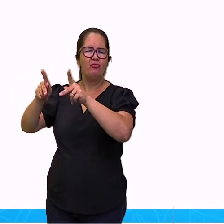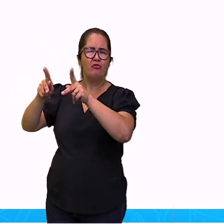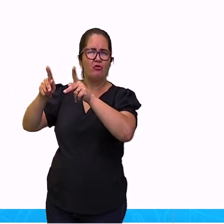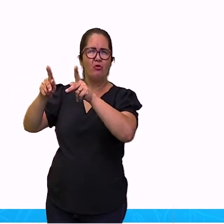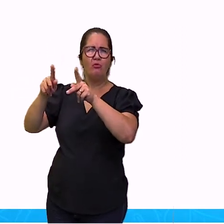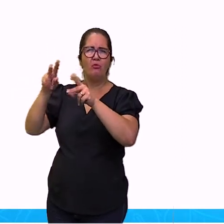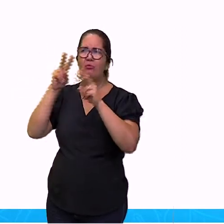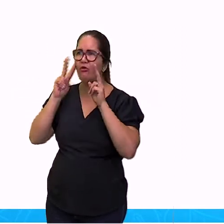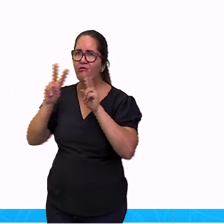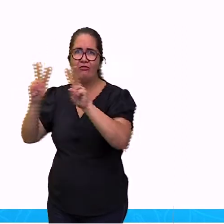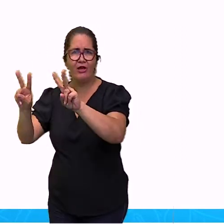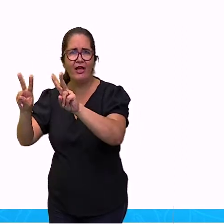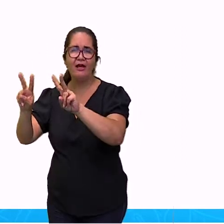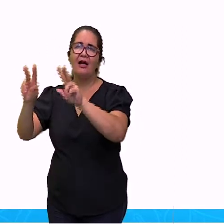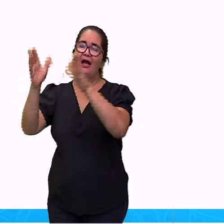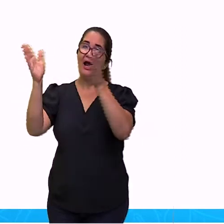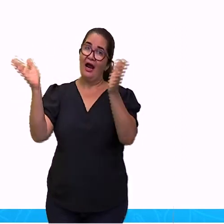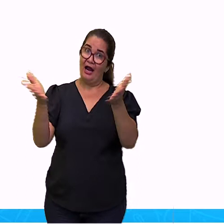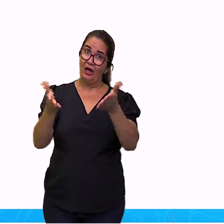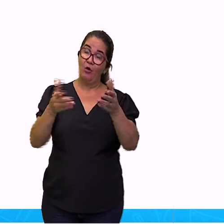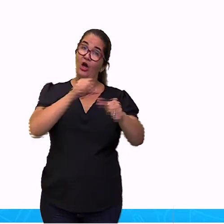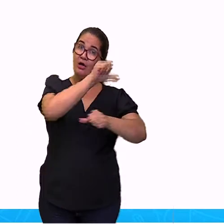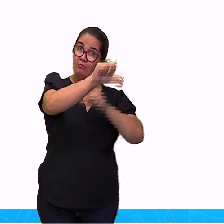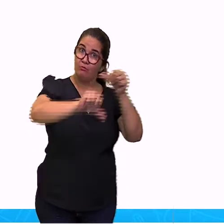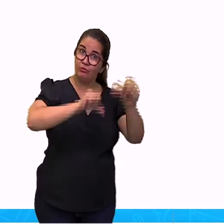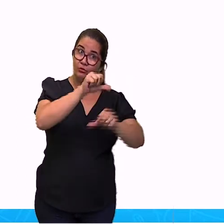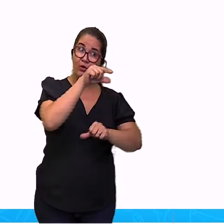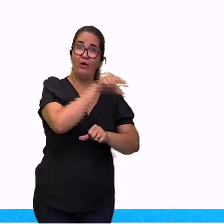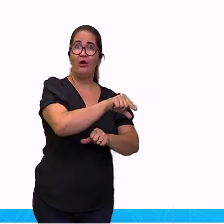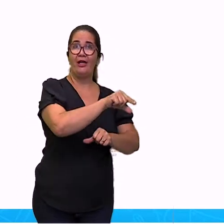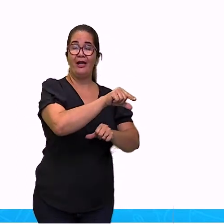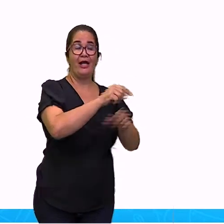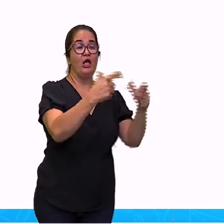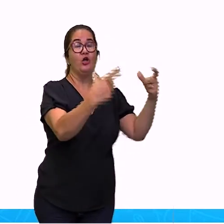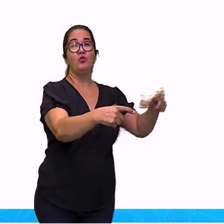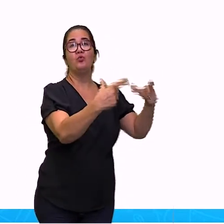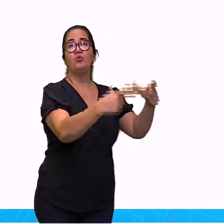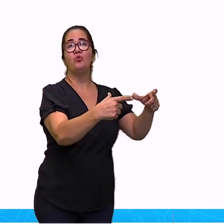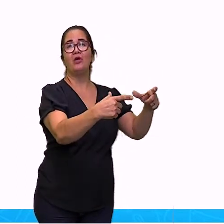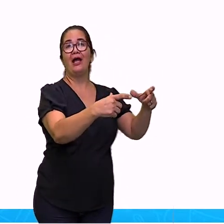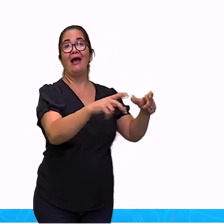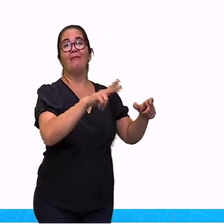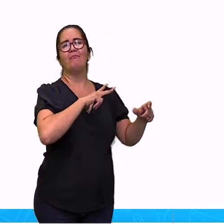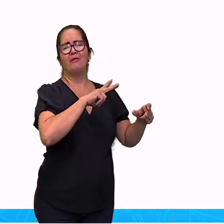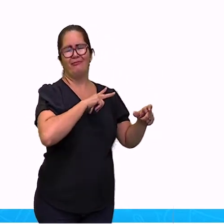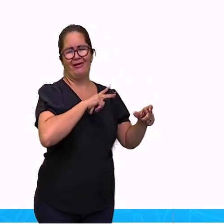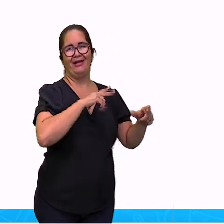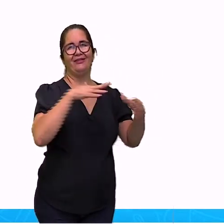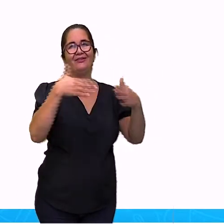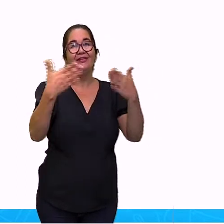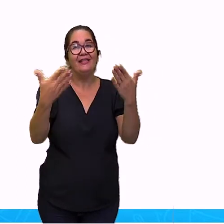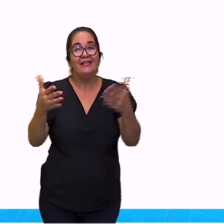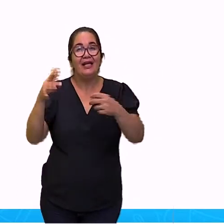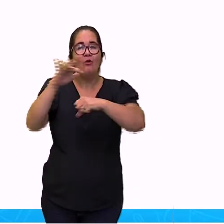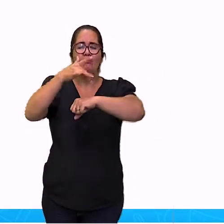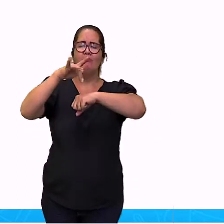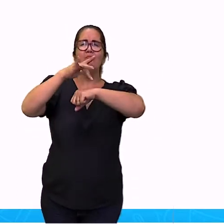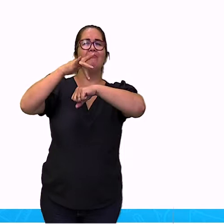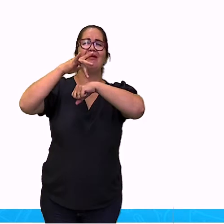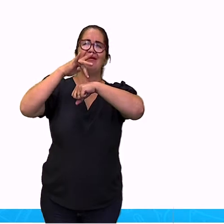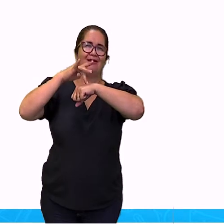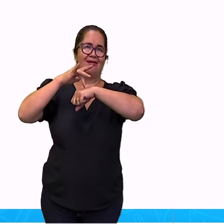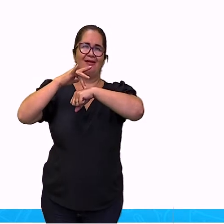a surgir os grandes espetáculos de dança. Eles ganharam, o balé clássico ganhou o